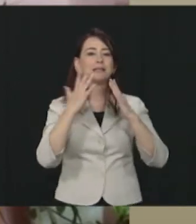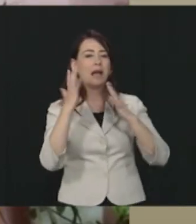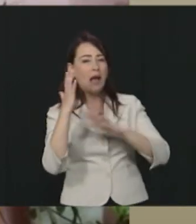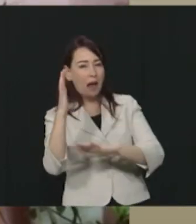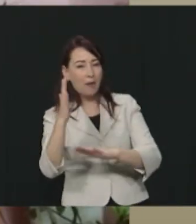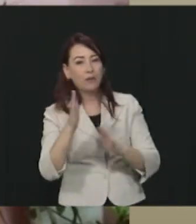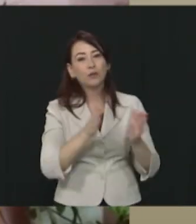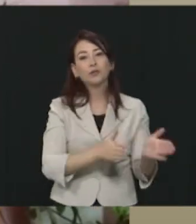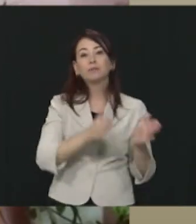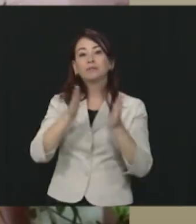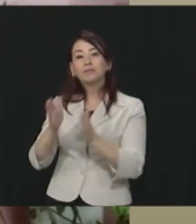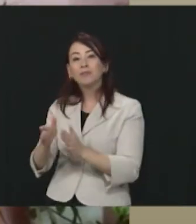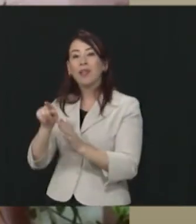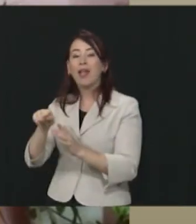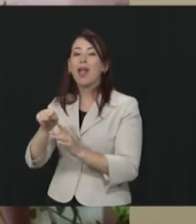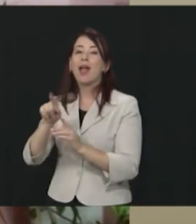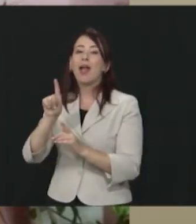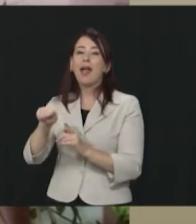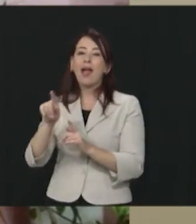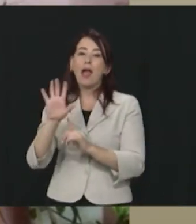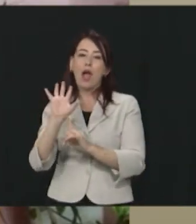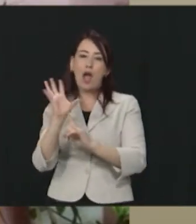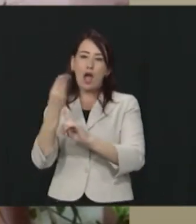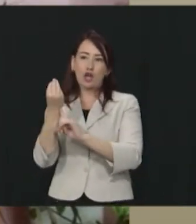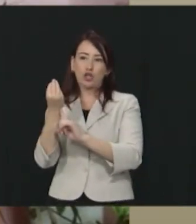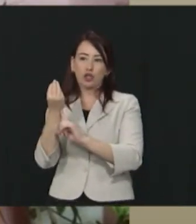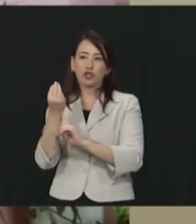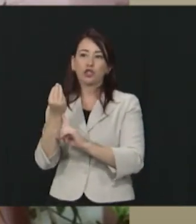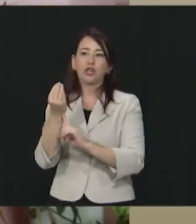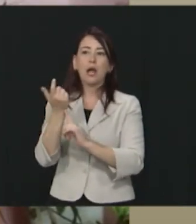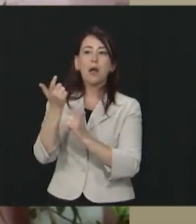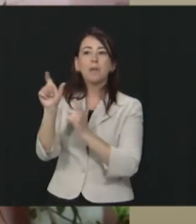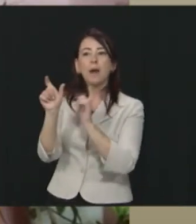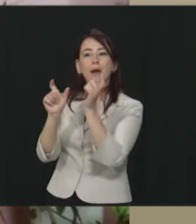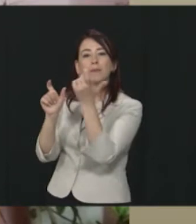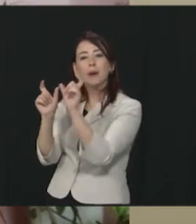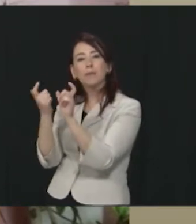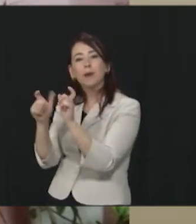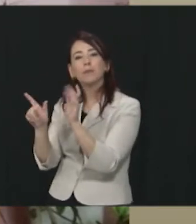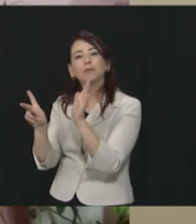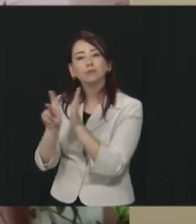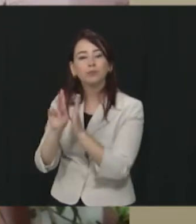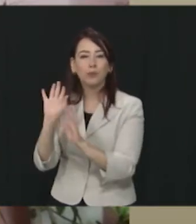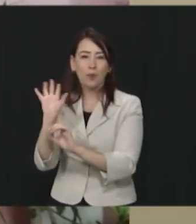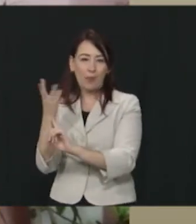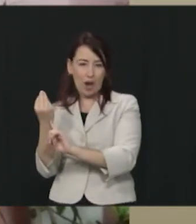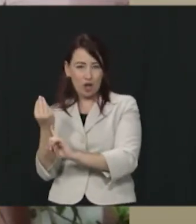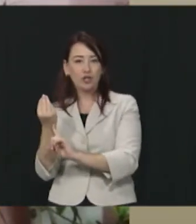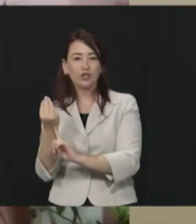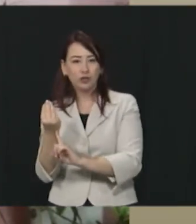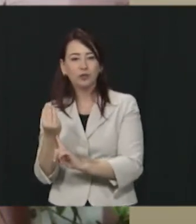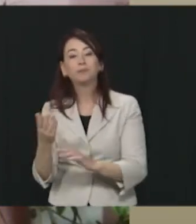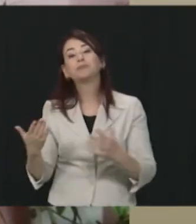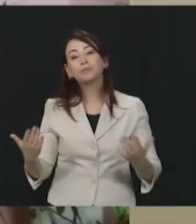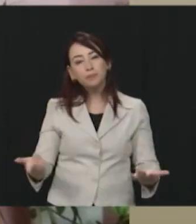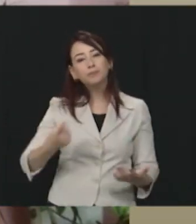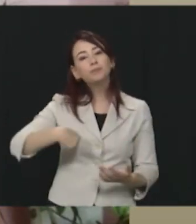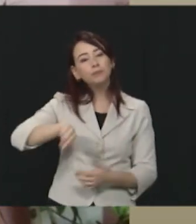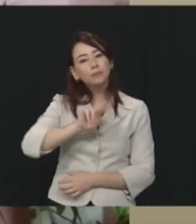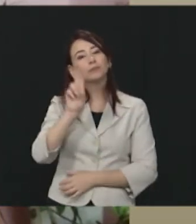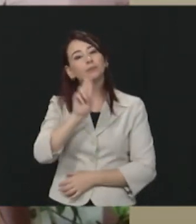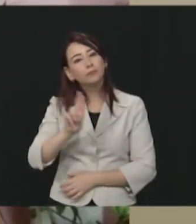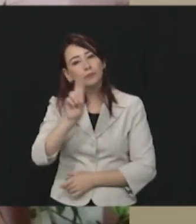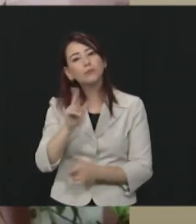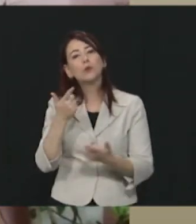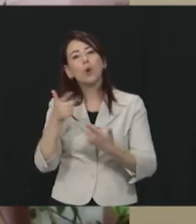E o Librário da Arte, que é um librário que trabalha as palavras do universo da arte. A gente tem desenvolvido outras categorias,